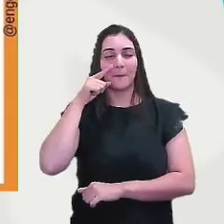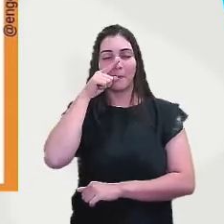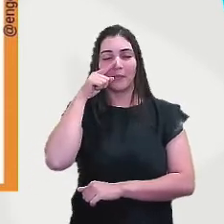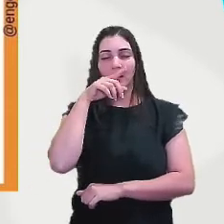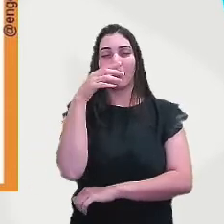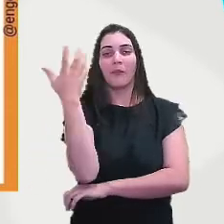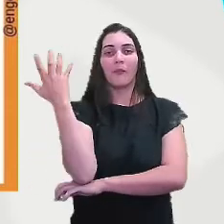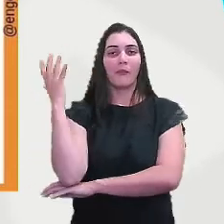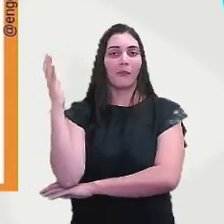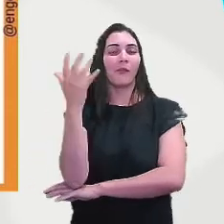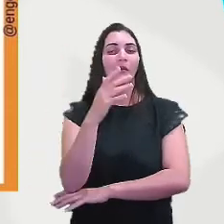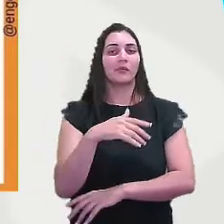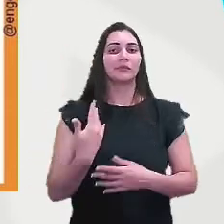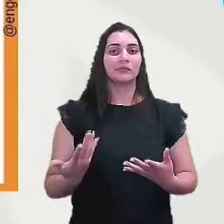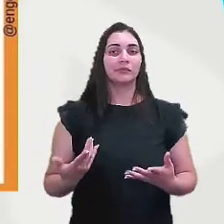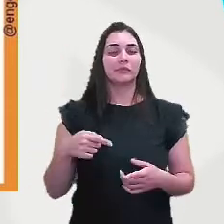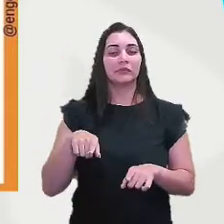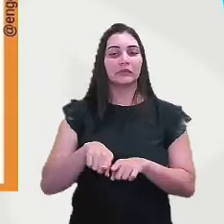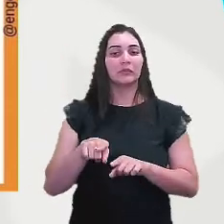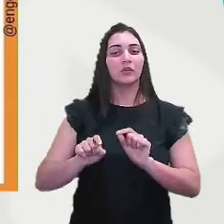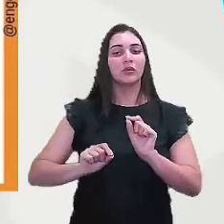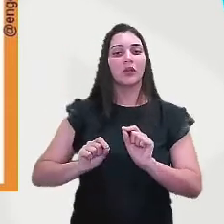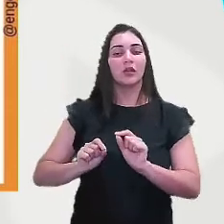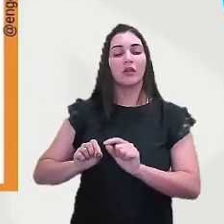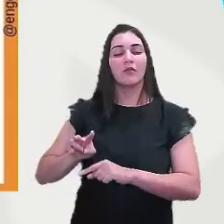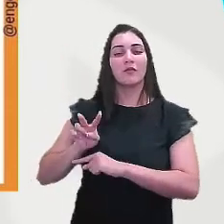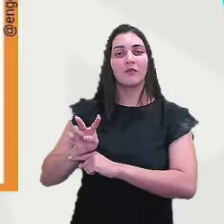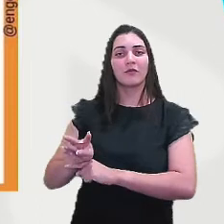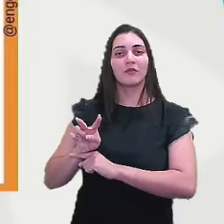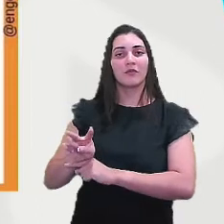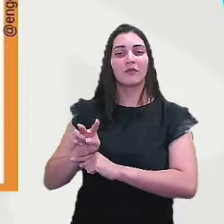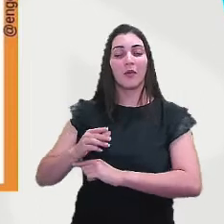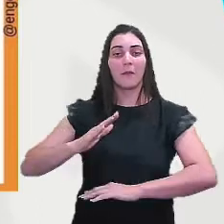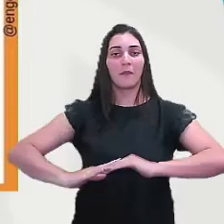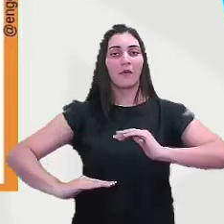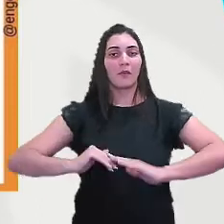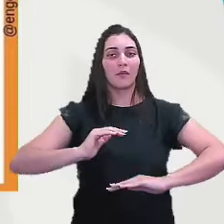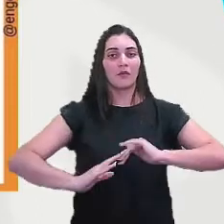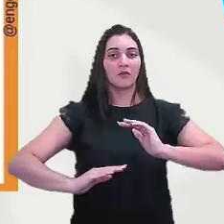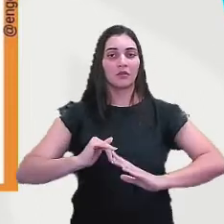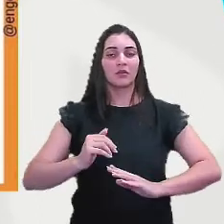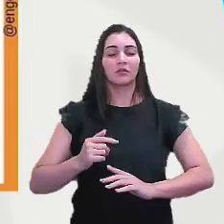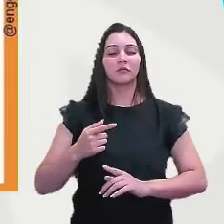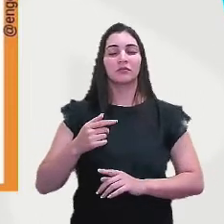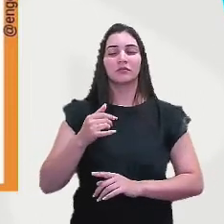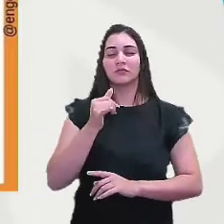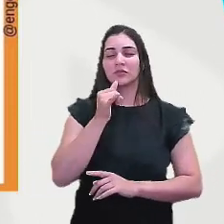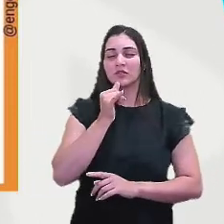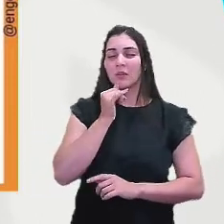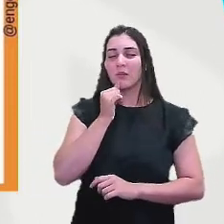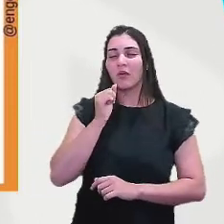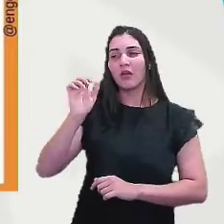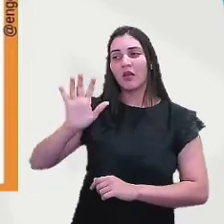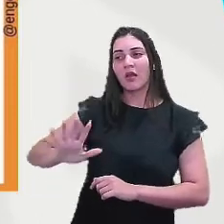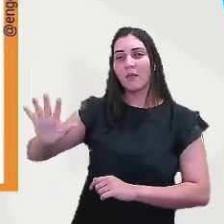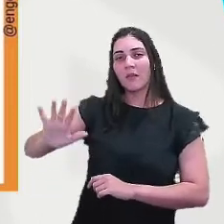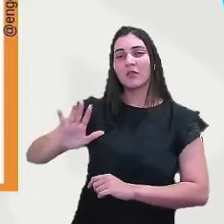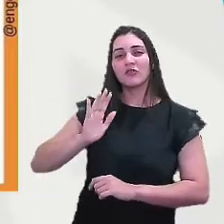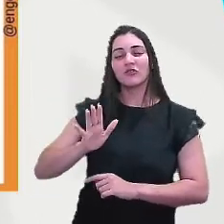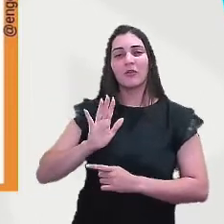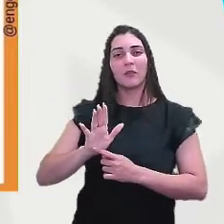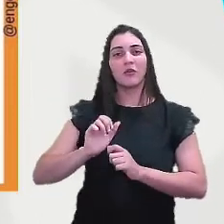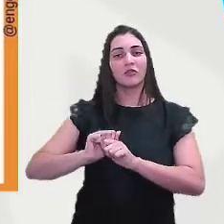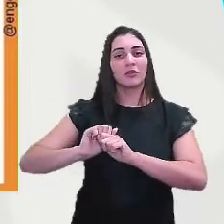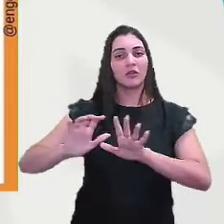ambiente. E ali, ó, monitoramento por profissionais. Então, por si só, esse recorte, essa imagem aí, essas informações já mostram claramente